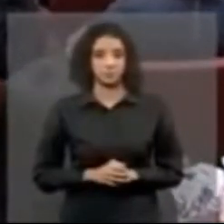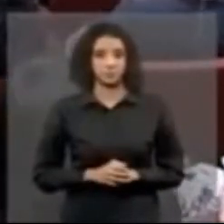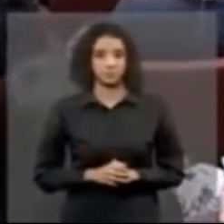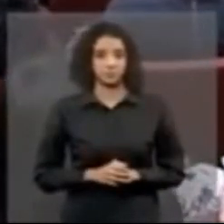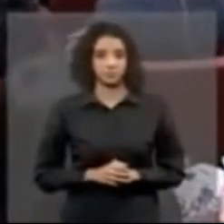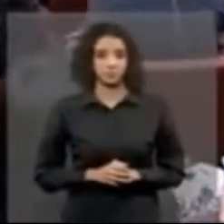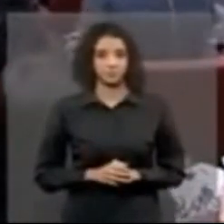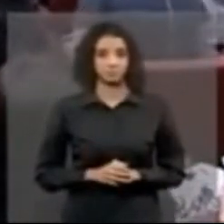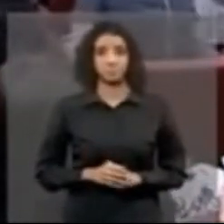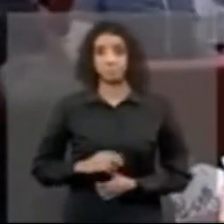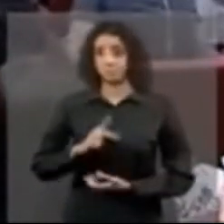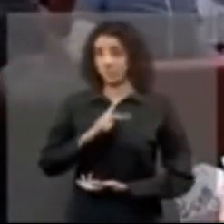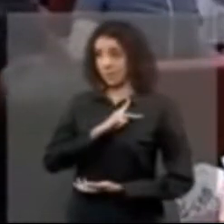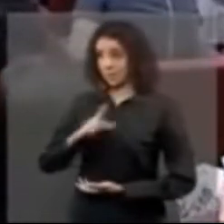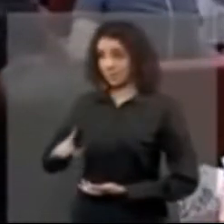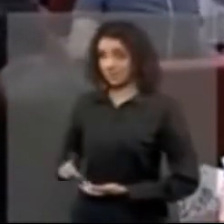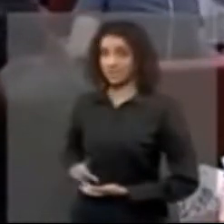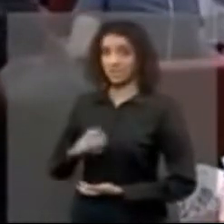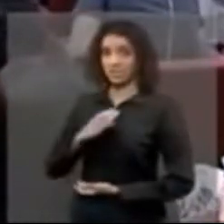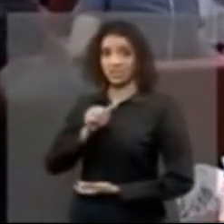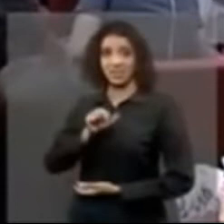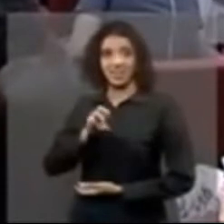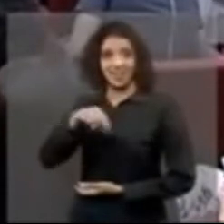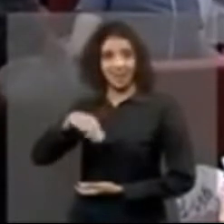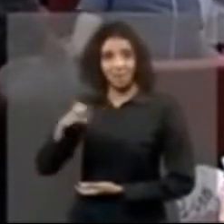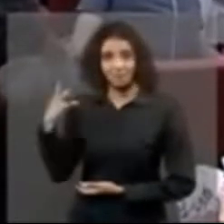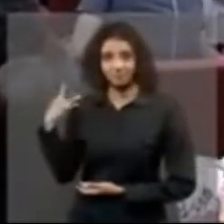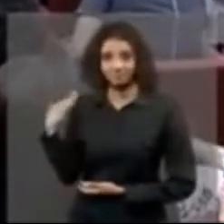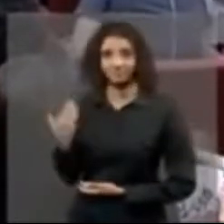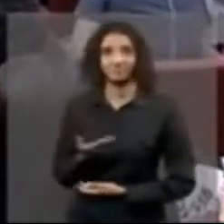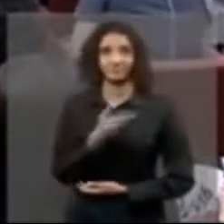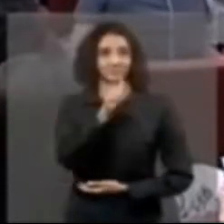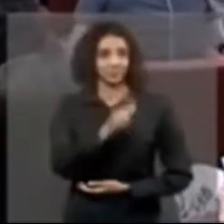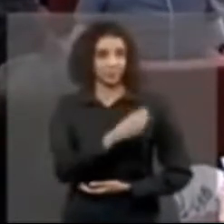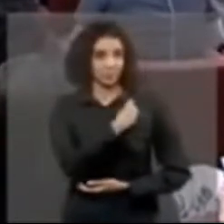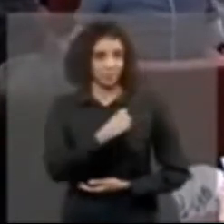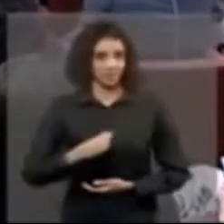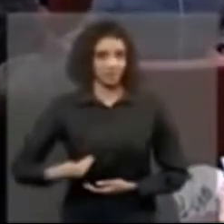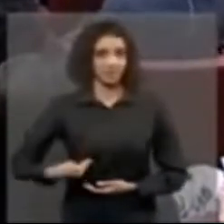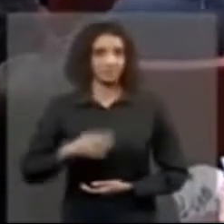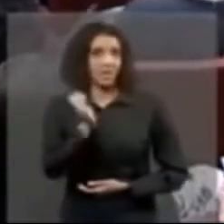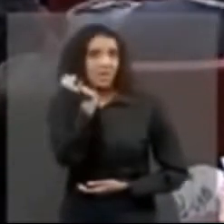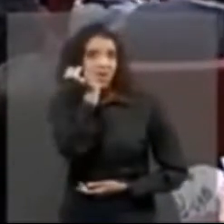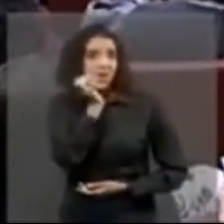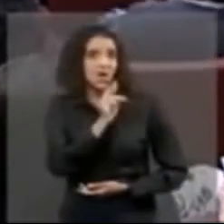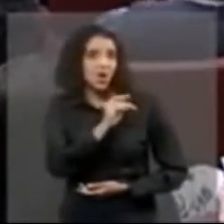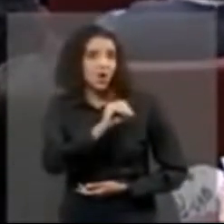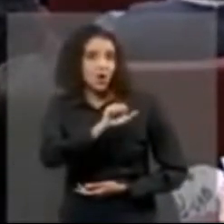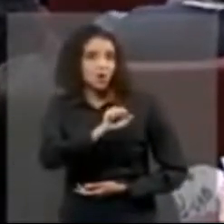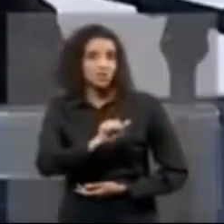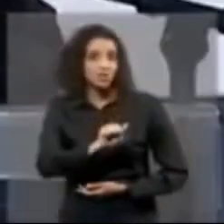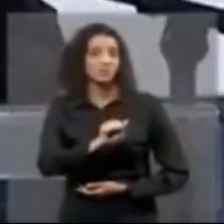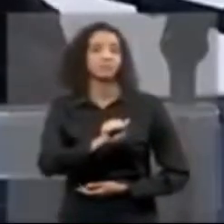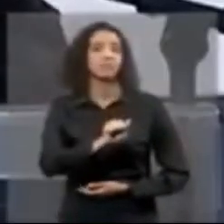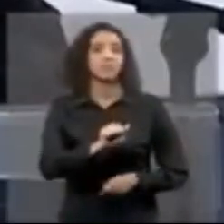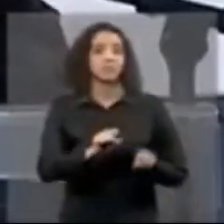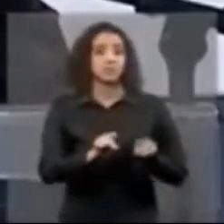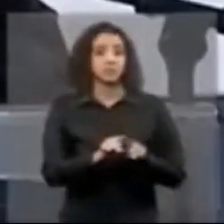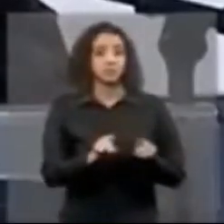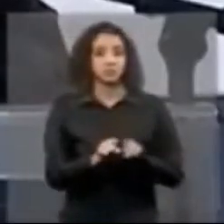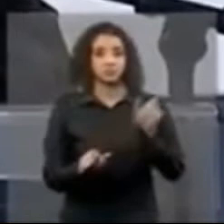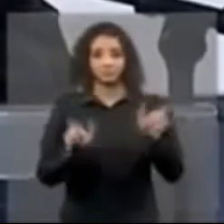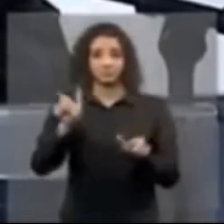Excelentíssima presidente Carmen Lúcia, excelentíssima ministra Rosa Weber, nas pessoas de quem saúdo os demais integrantes da mesa, os